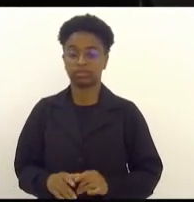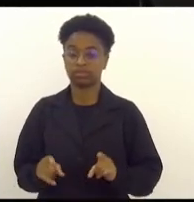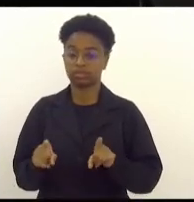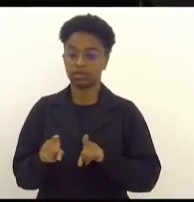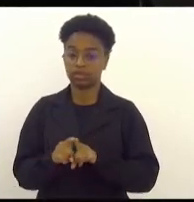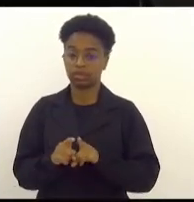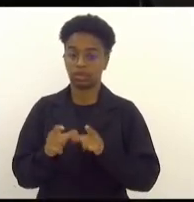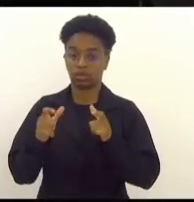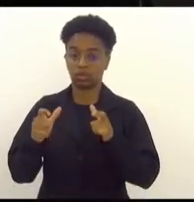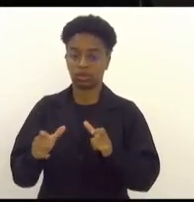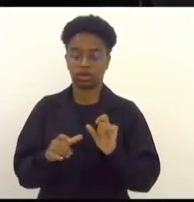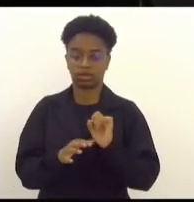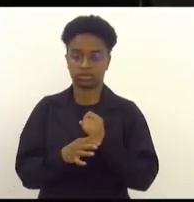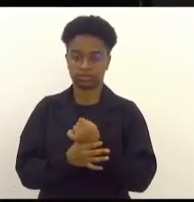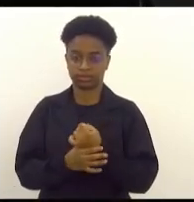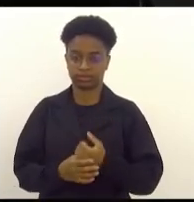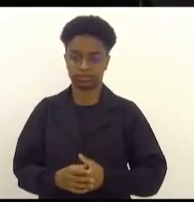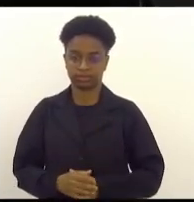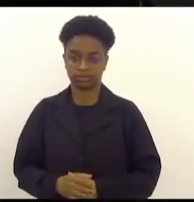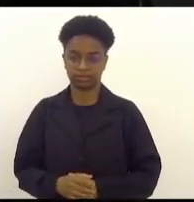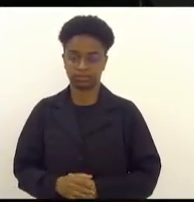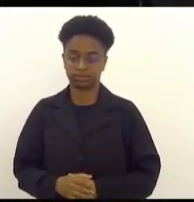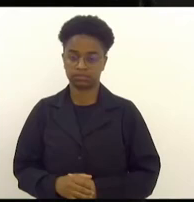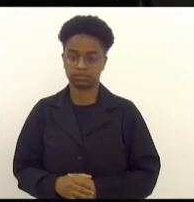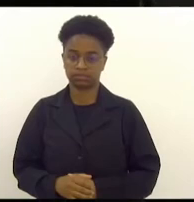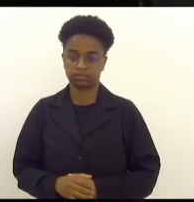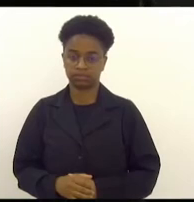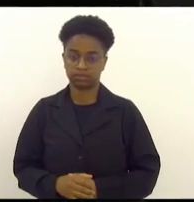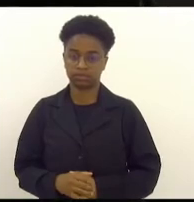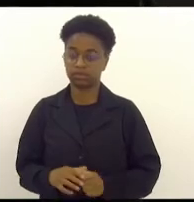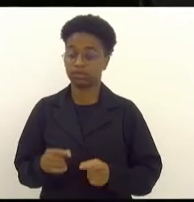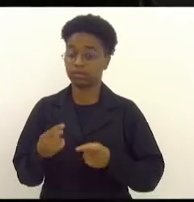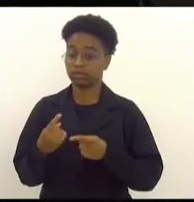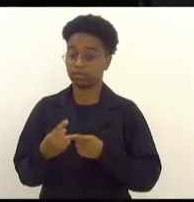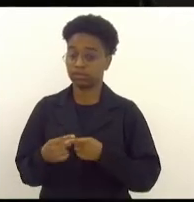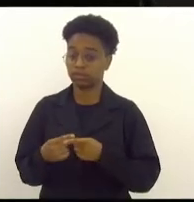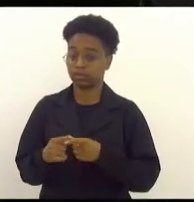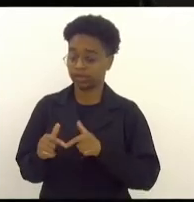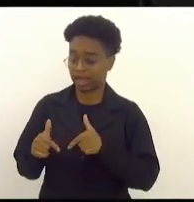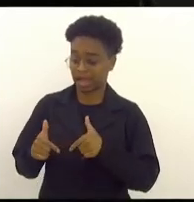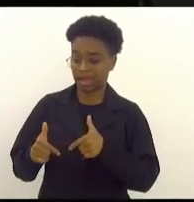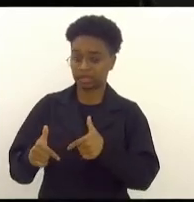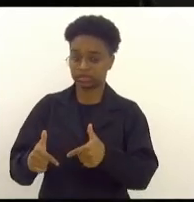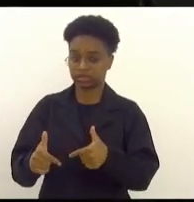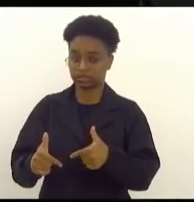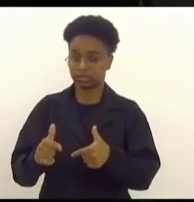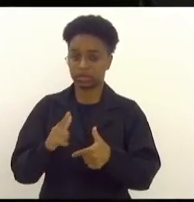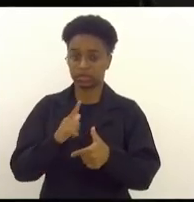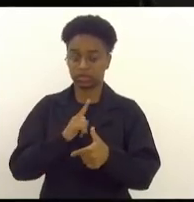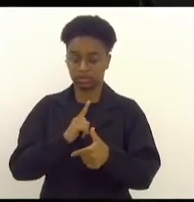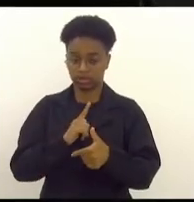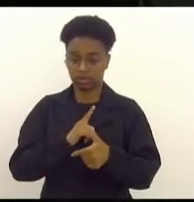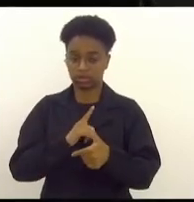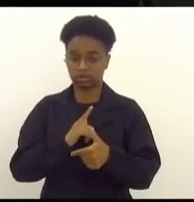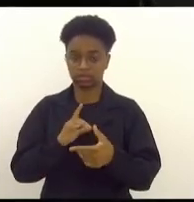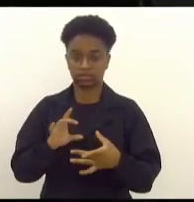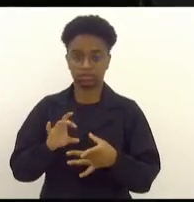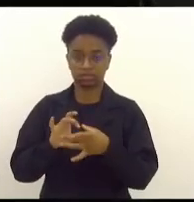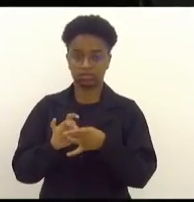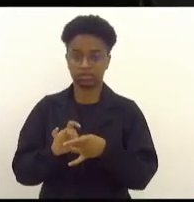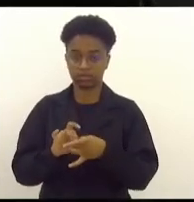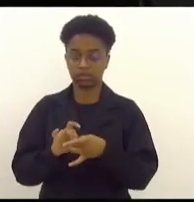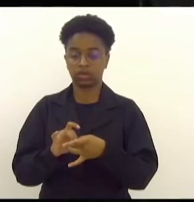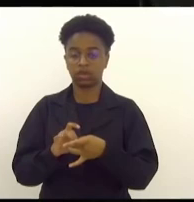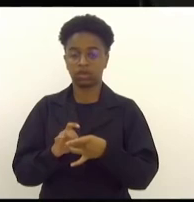espaços de segurança o ato que nós temos é um ato que faz parte da jornada Negra